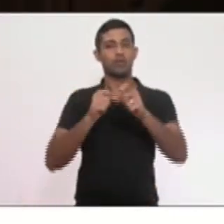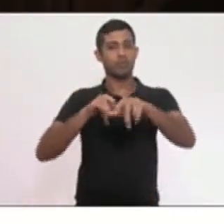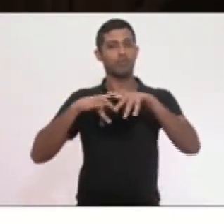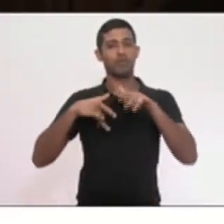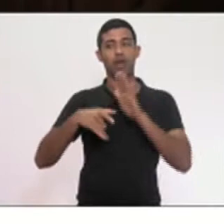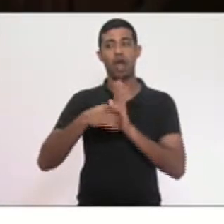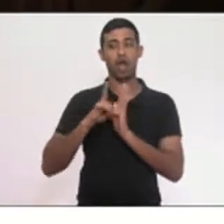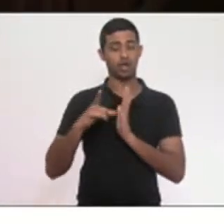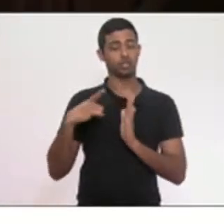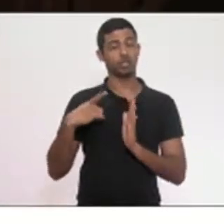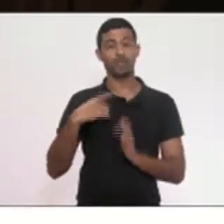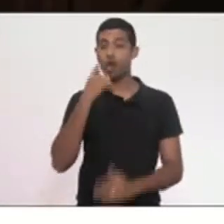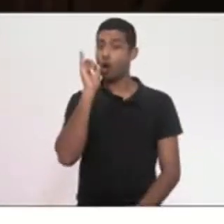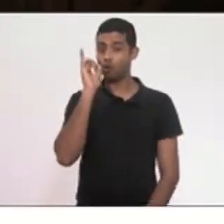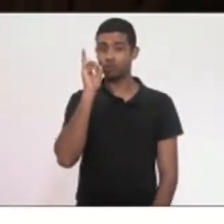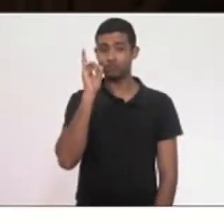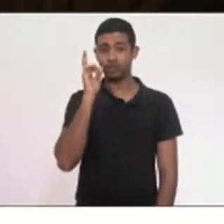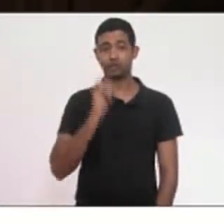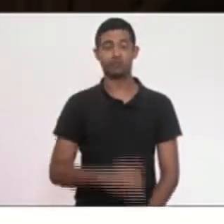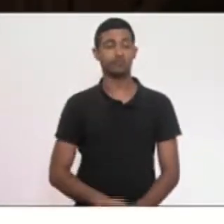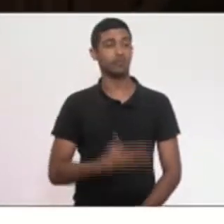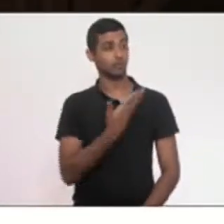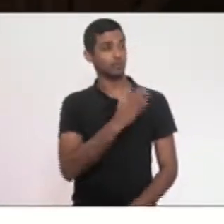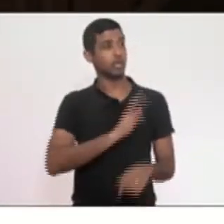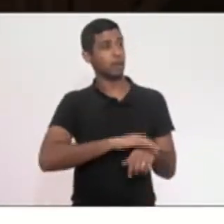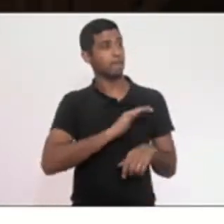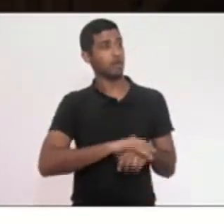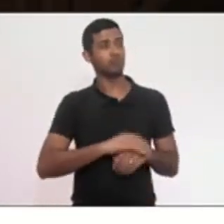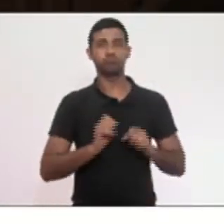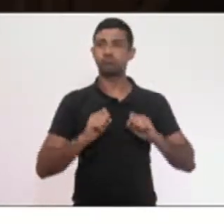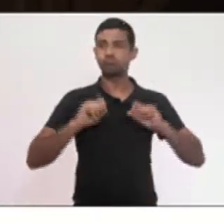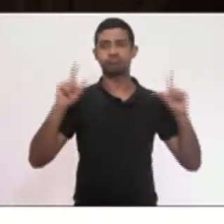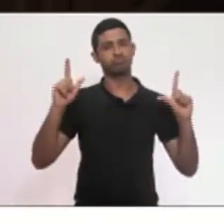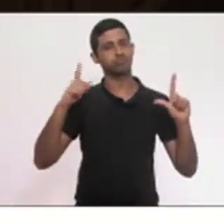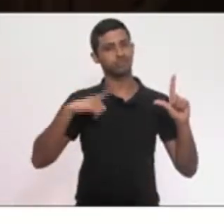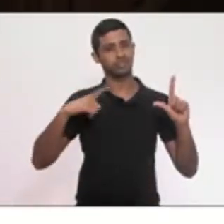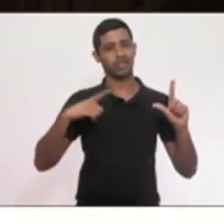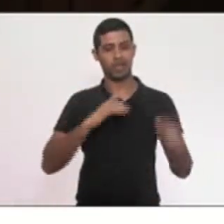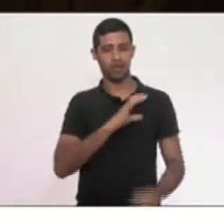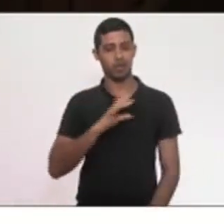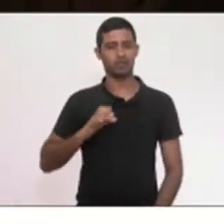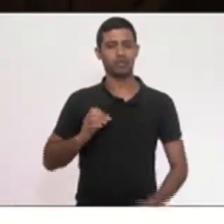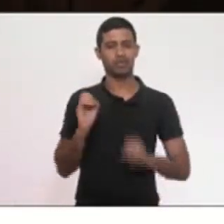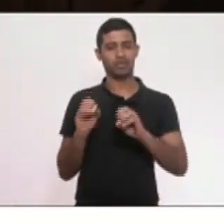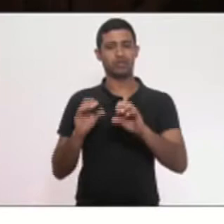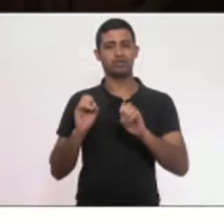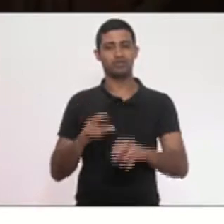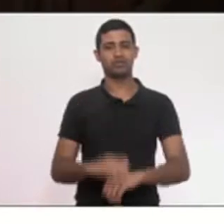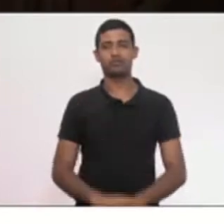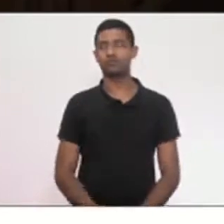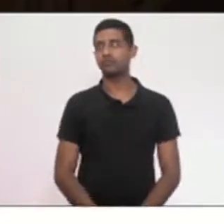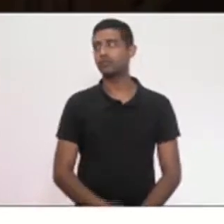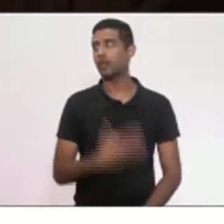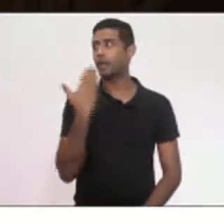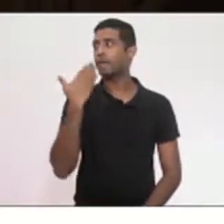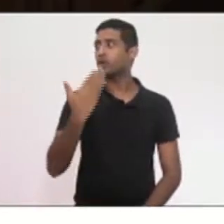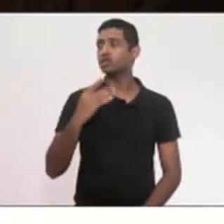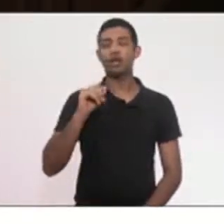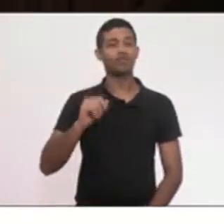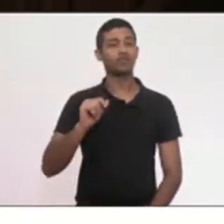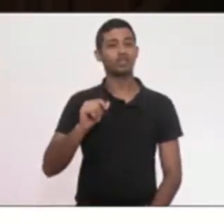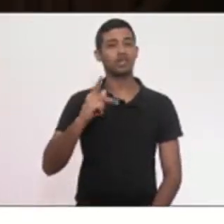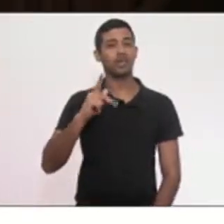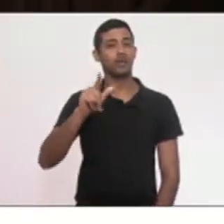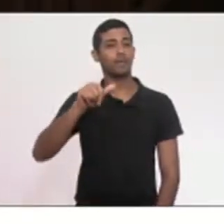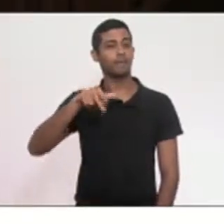Vossa Excelência teve também uma atuação destacada, como tem tido na Comissão de Educação, tratando do Plano Nacional